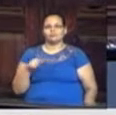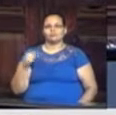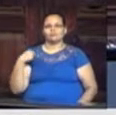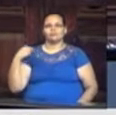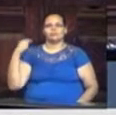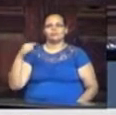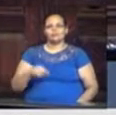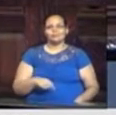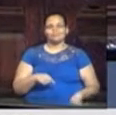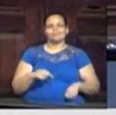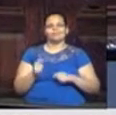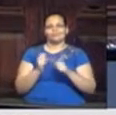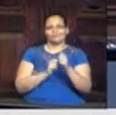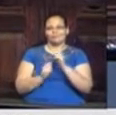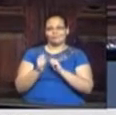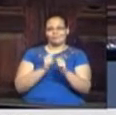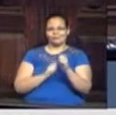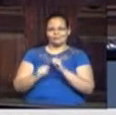a estabilidade da economia,